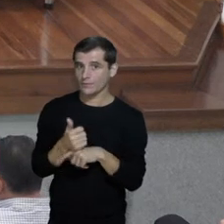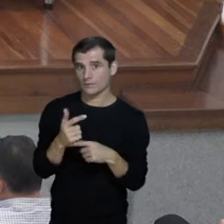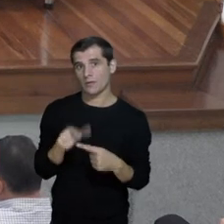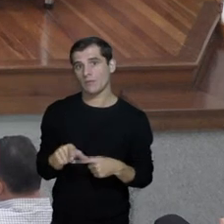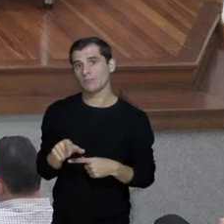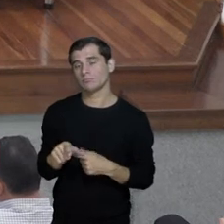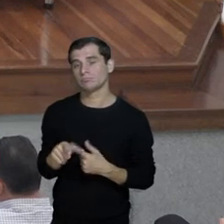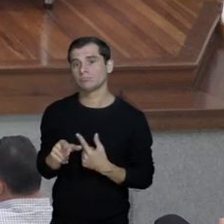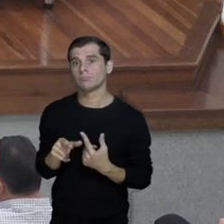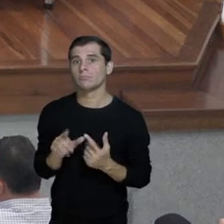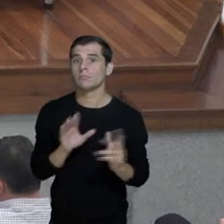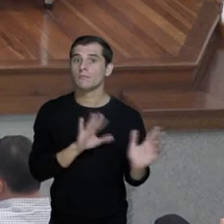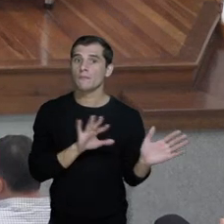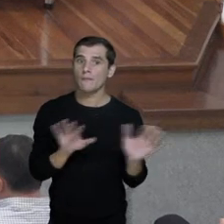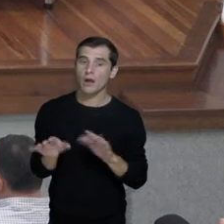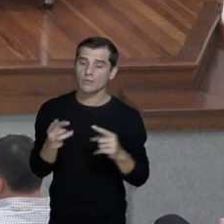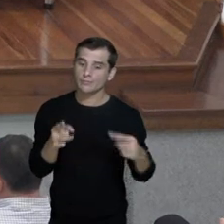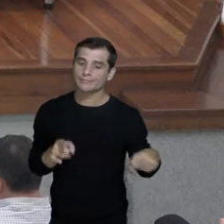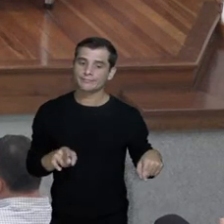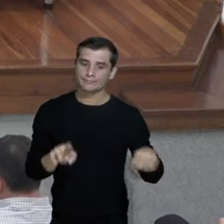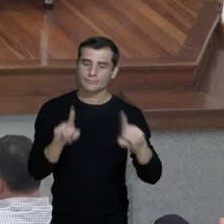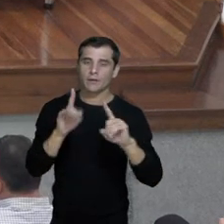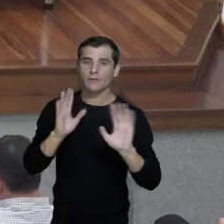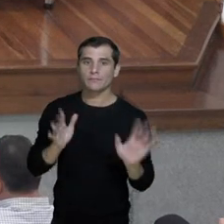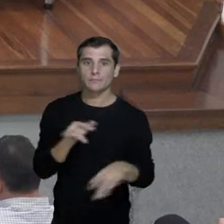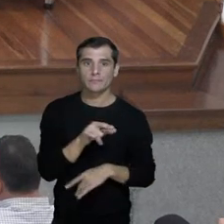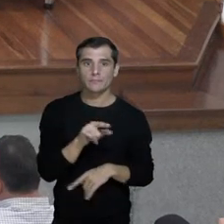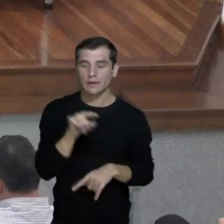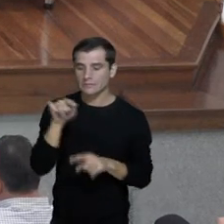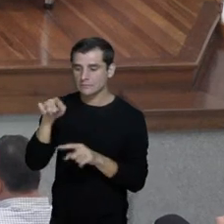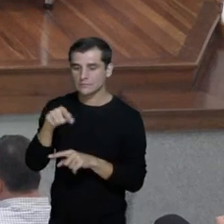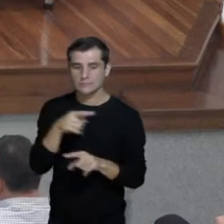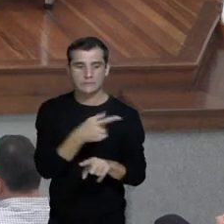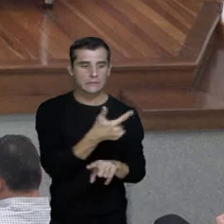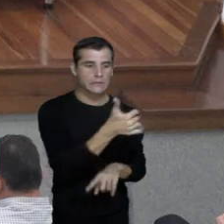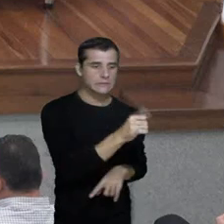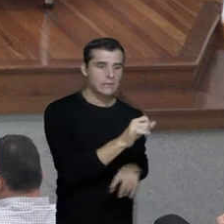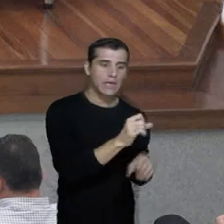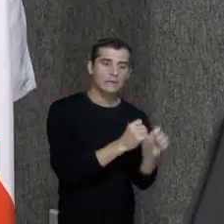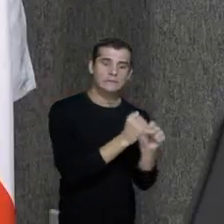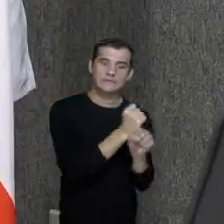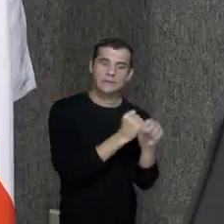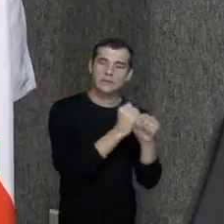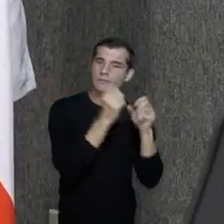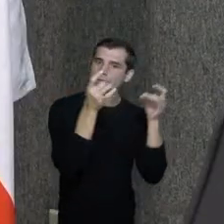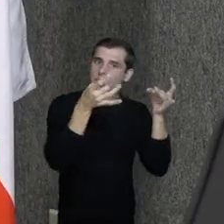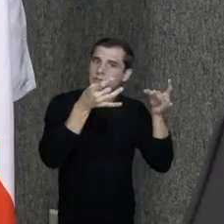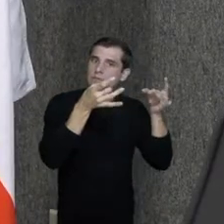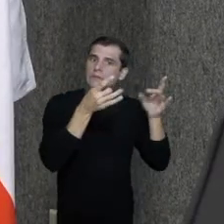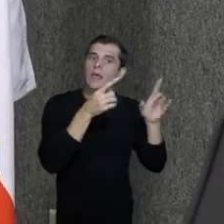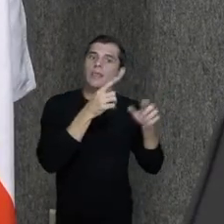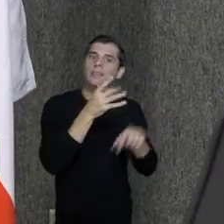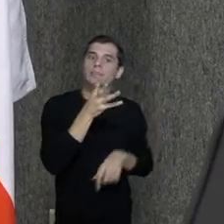que demorou quase 10 anos para eu decidir um dia largar publicidade e viver só de arte